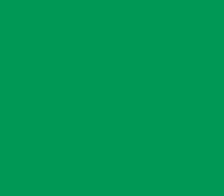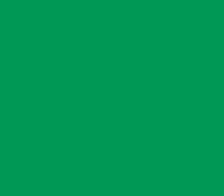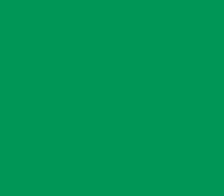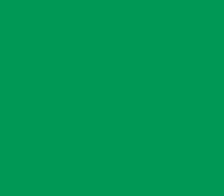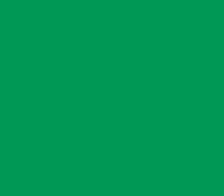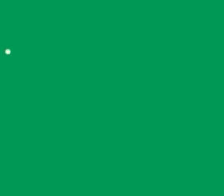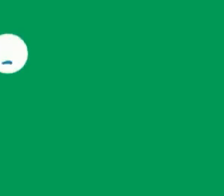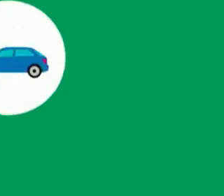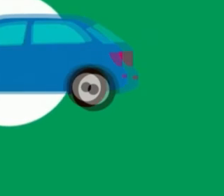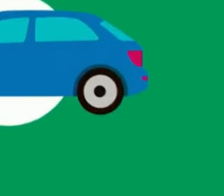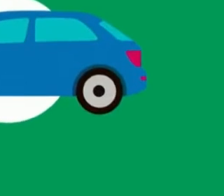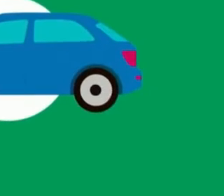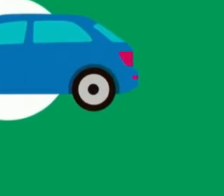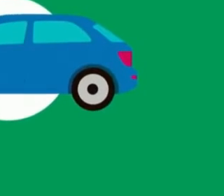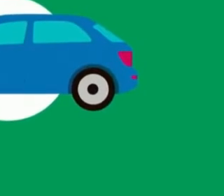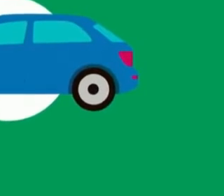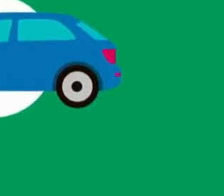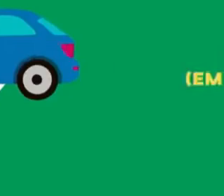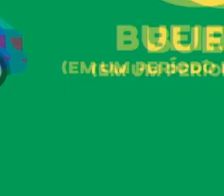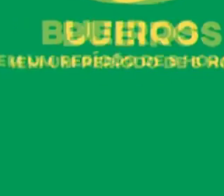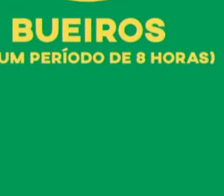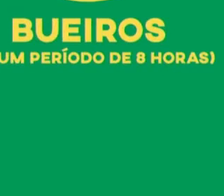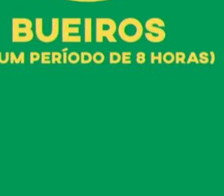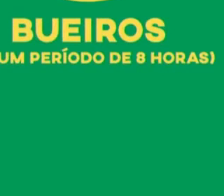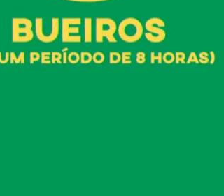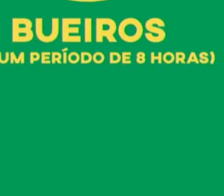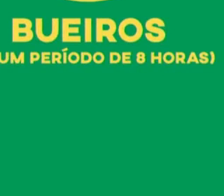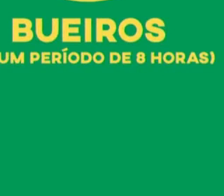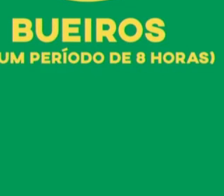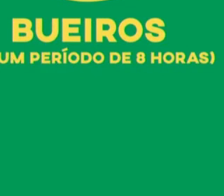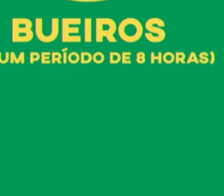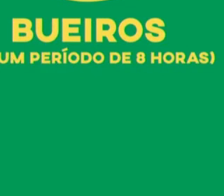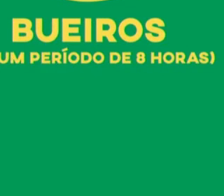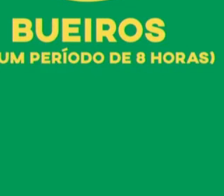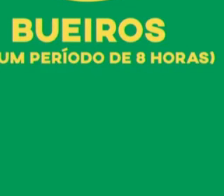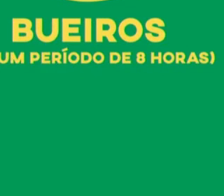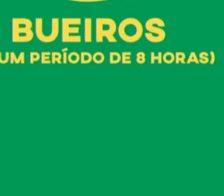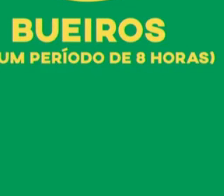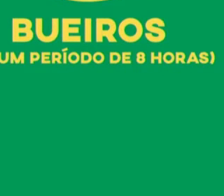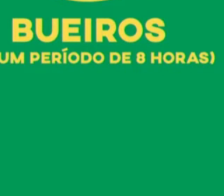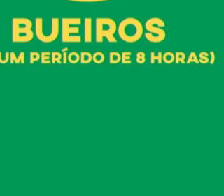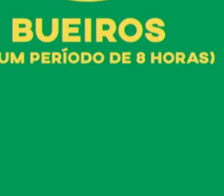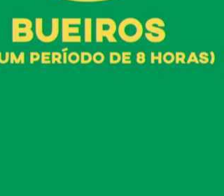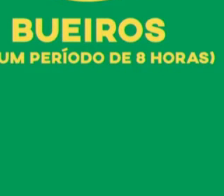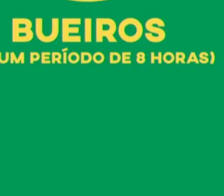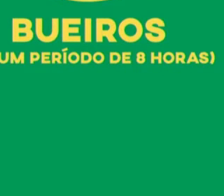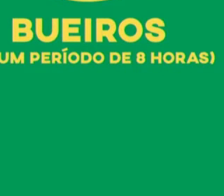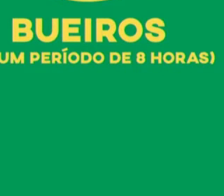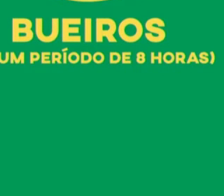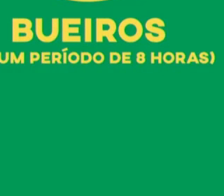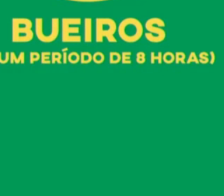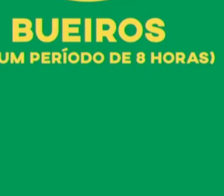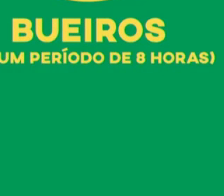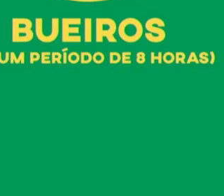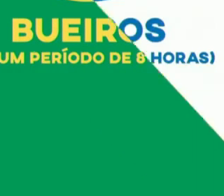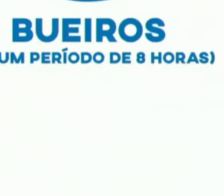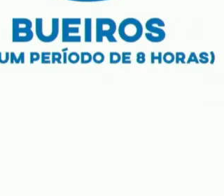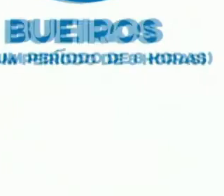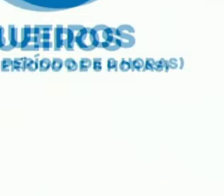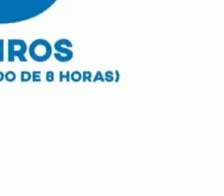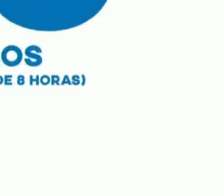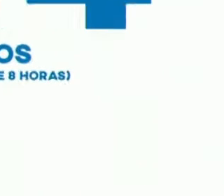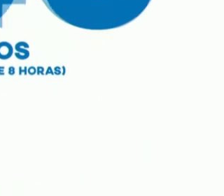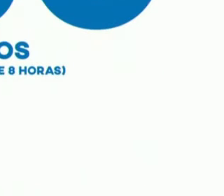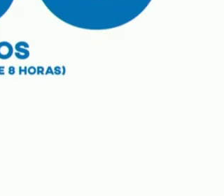pessoas um caminhão um hidrojato e um carro de apoio para dar manutenção em cinco bueiros no período de 8 horas o bueiro inteligente